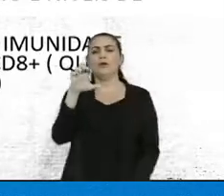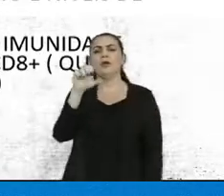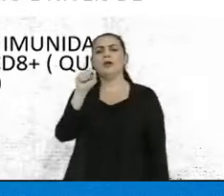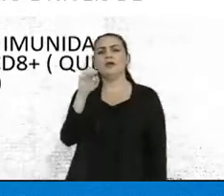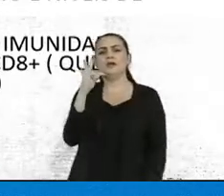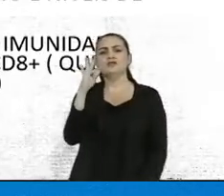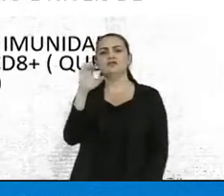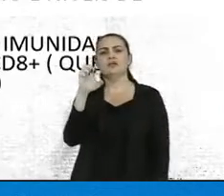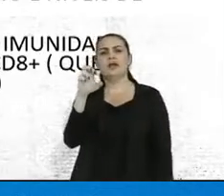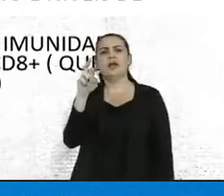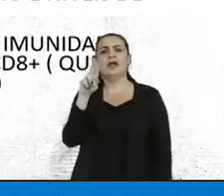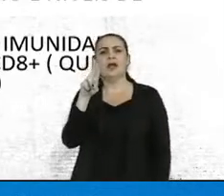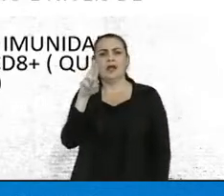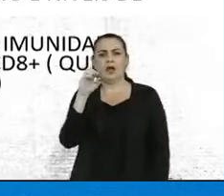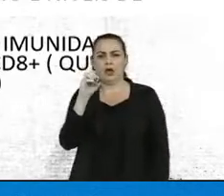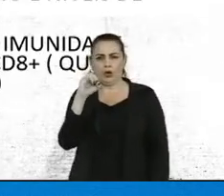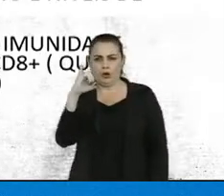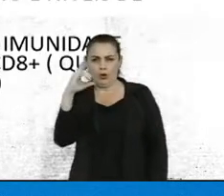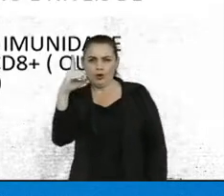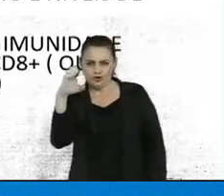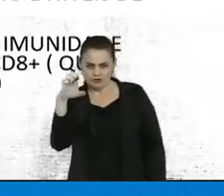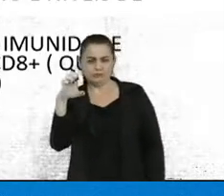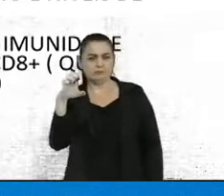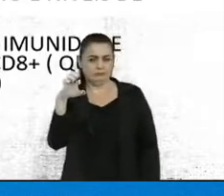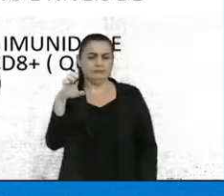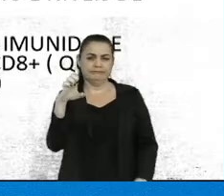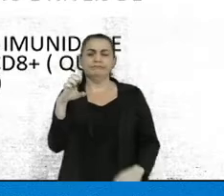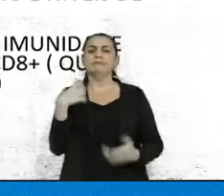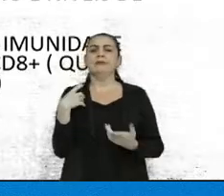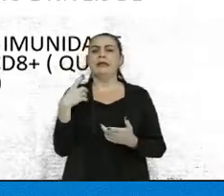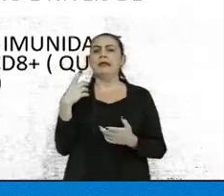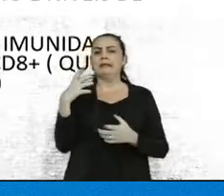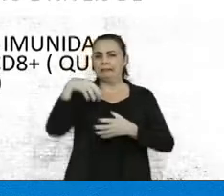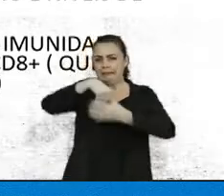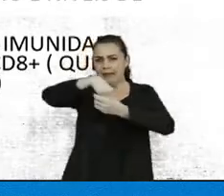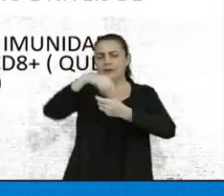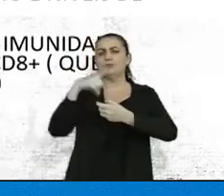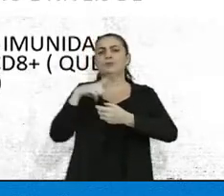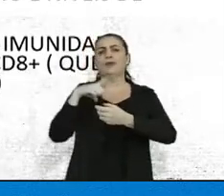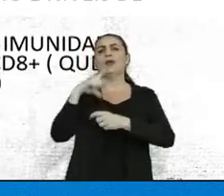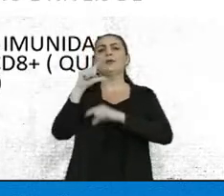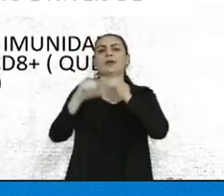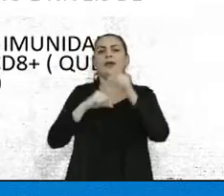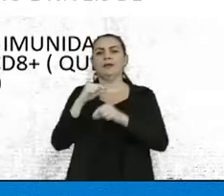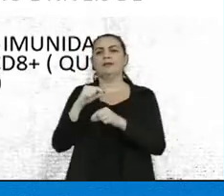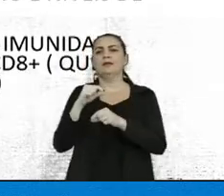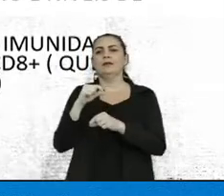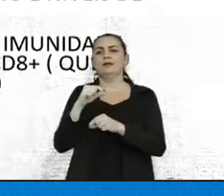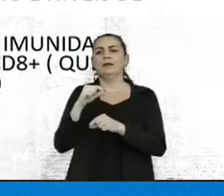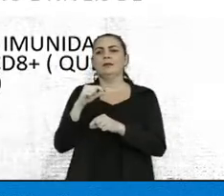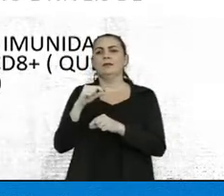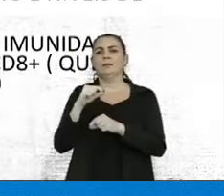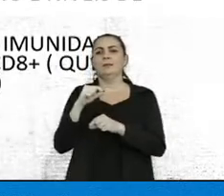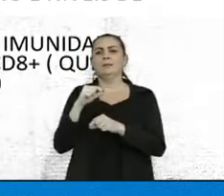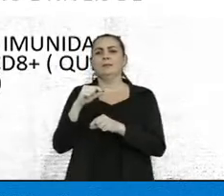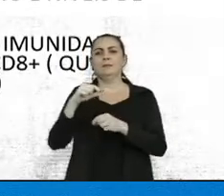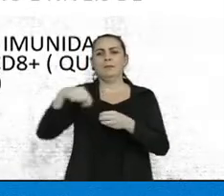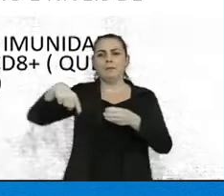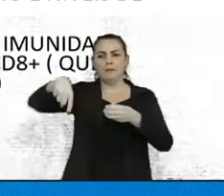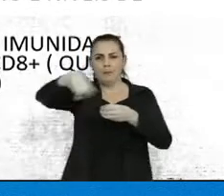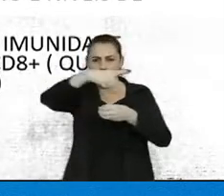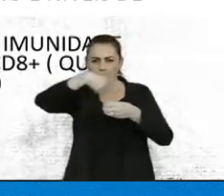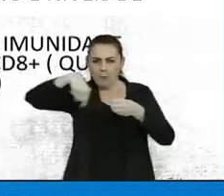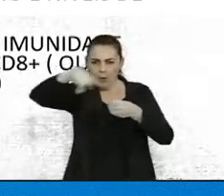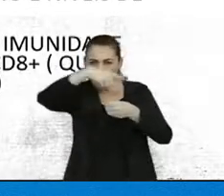da vitamina D, inclusive, é uma molécula de colesterol. E esse hormônio é importantíssimo para a regulação do